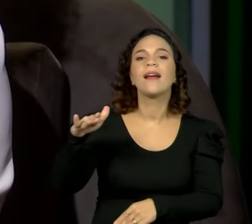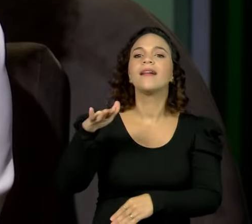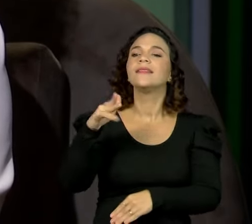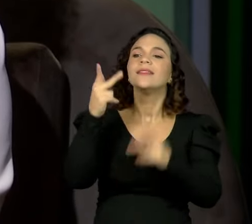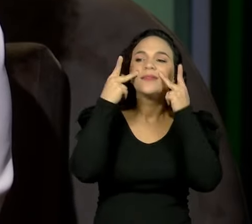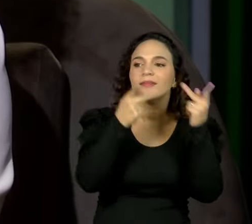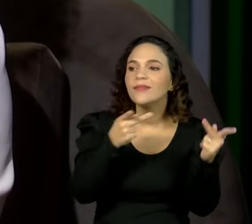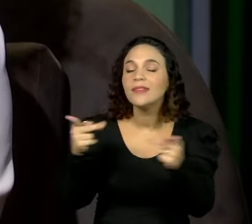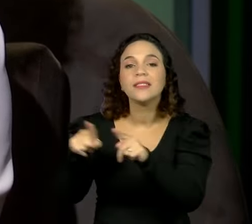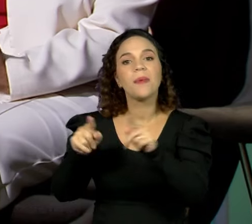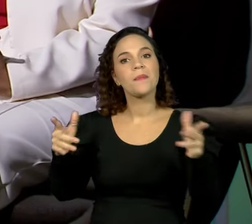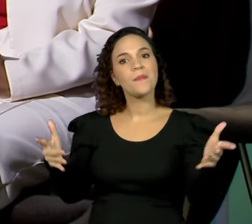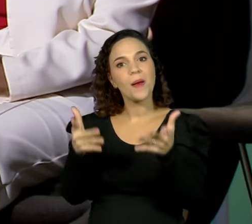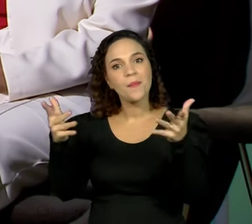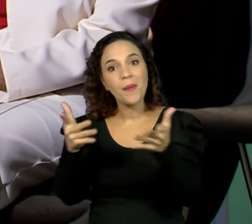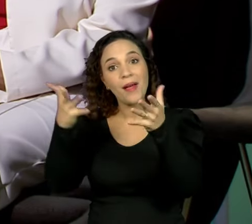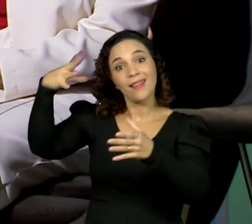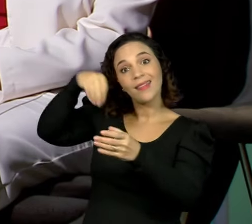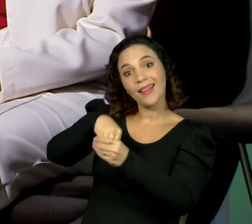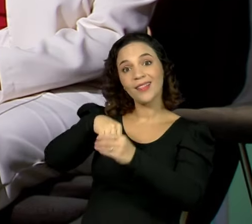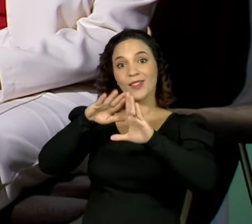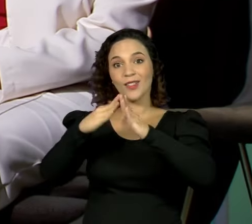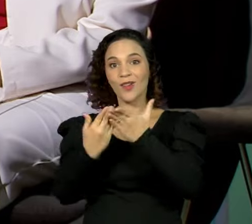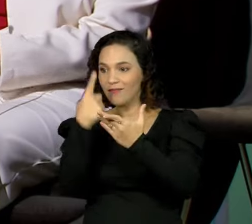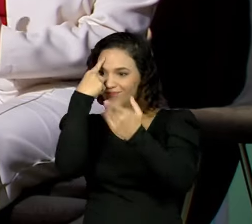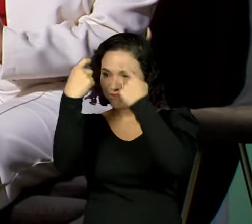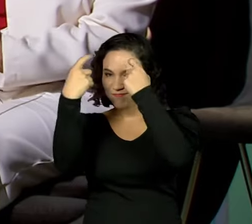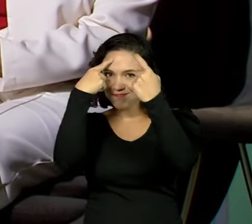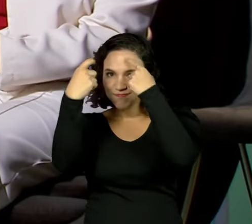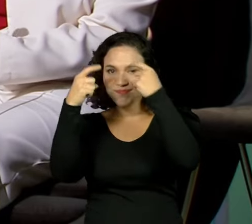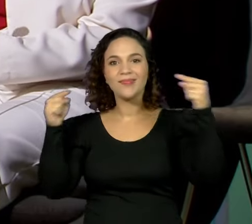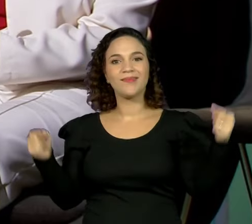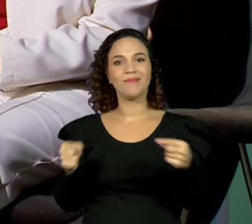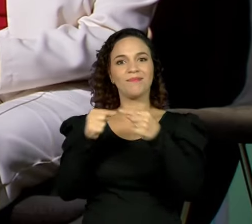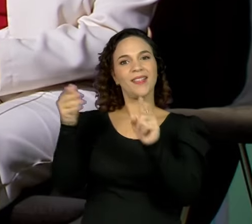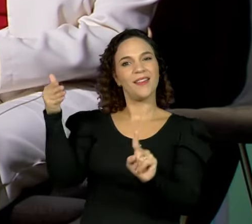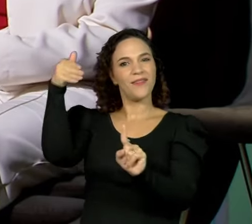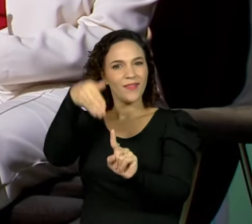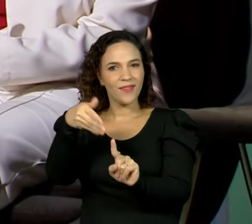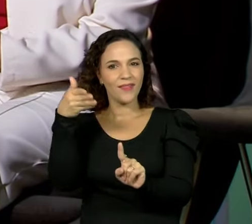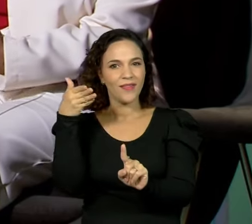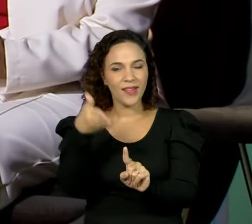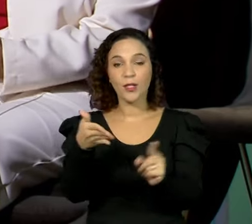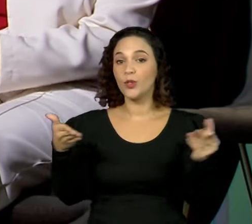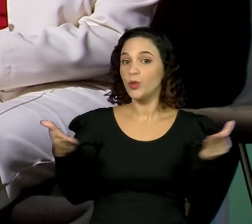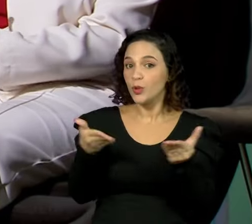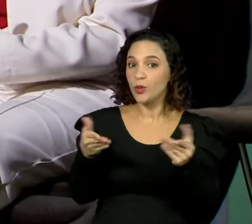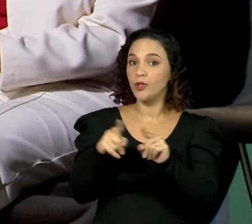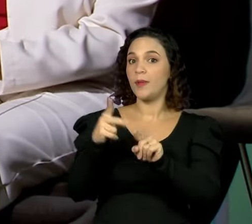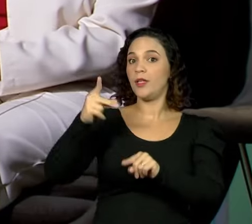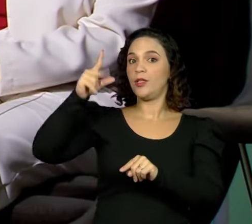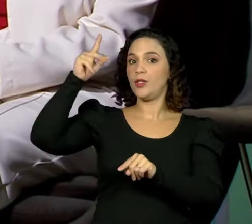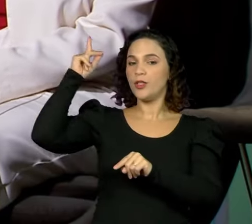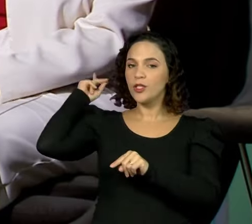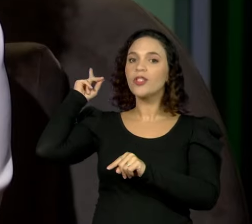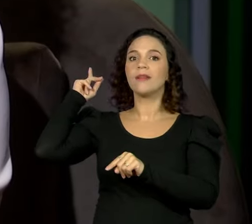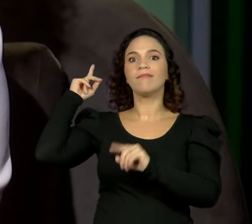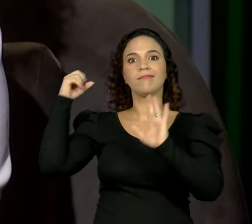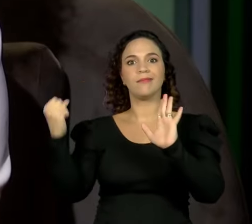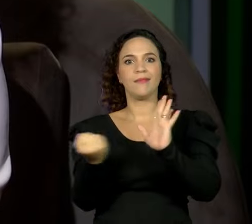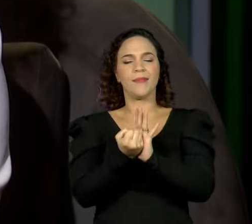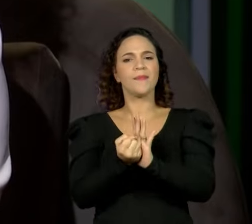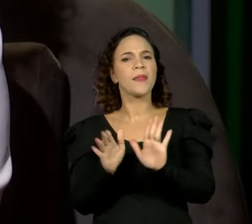promove essas criações dentro da escola, pautada nessas referências atuais e antigas, recria a memória,